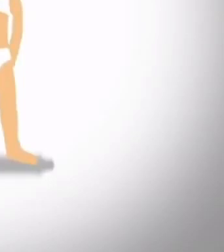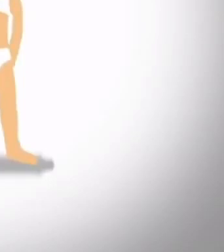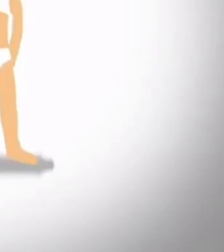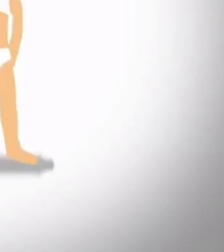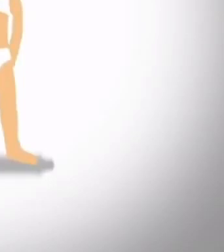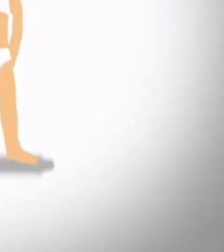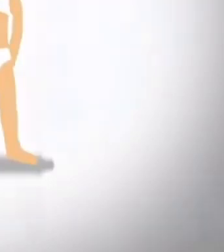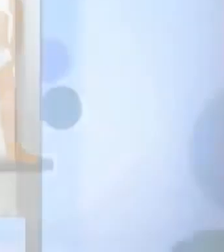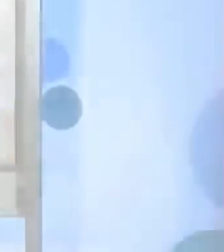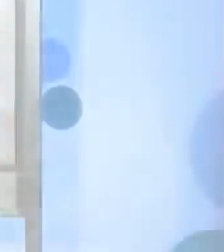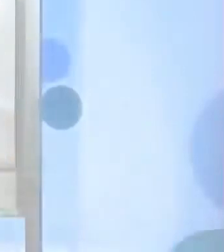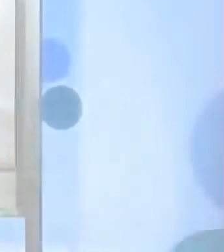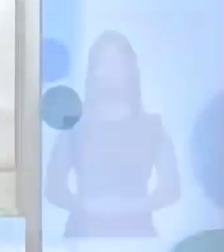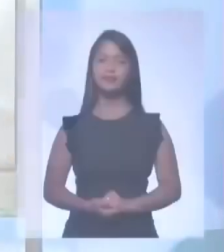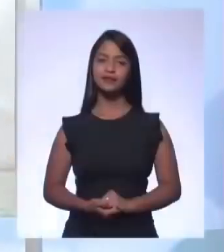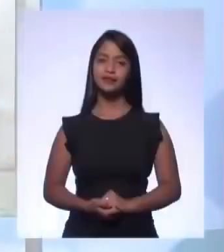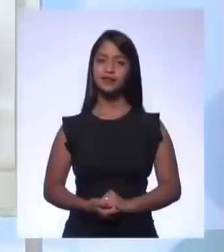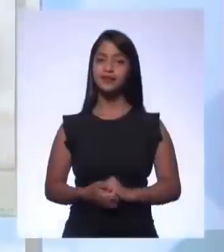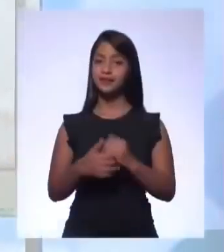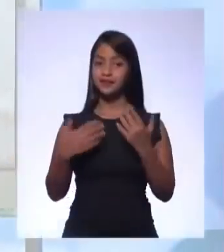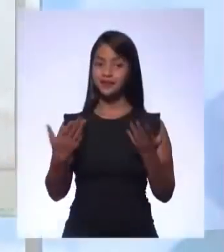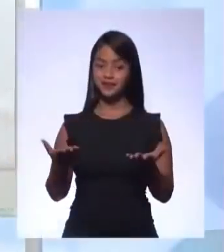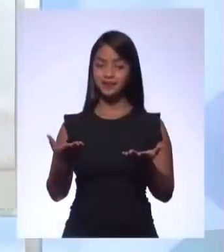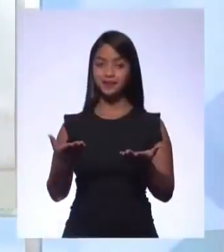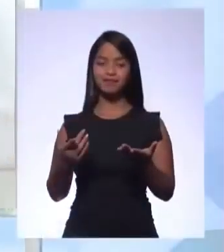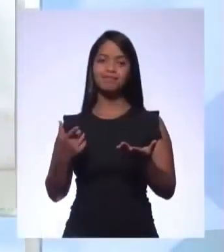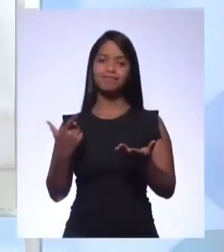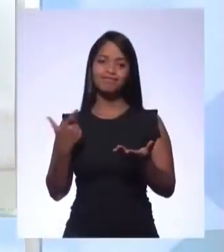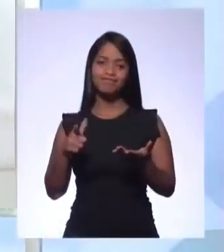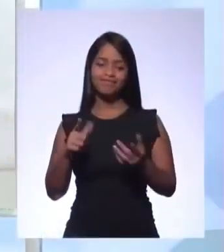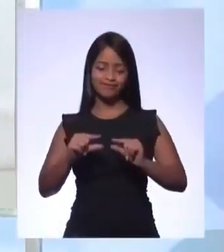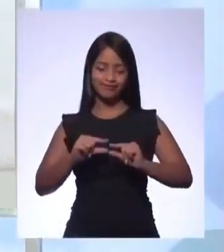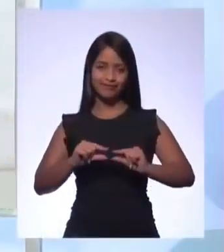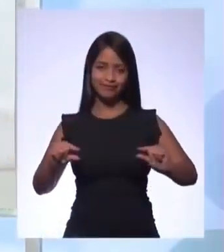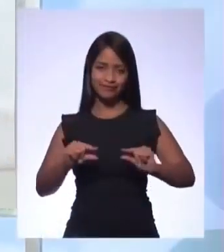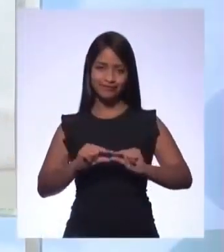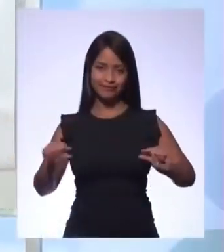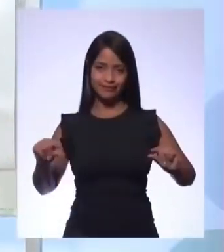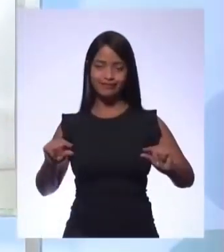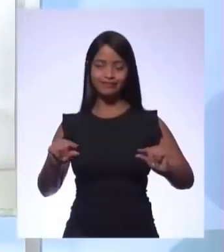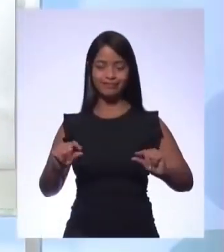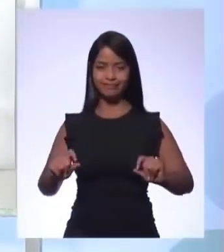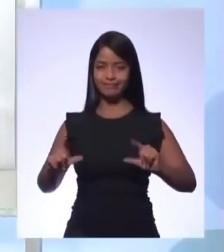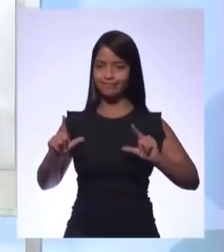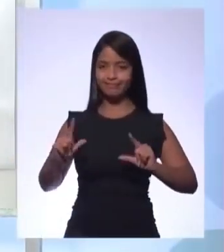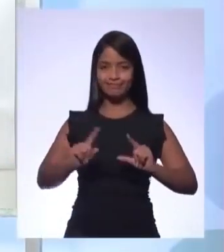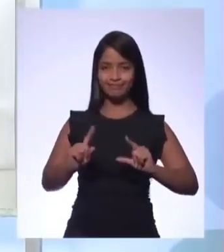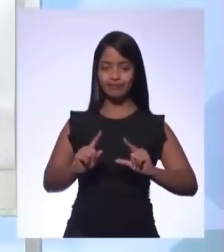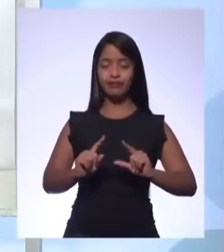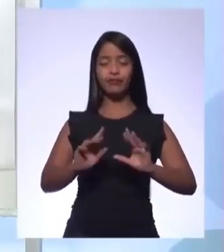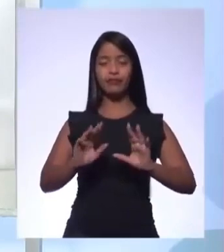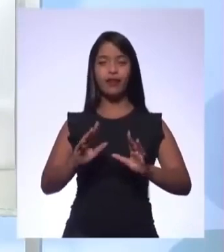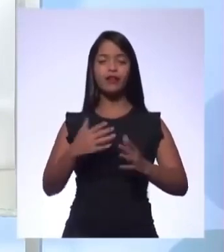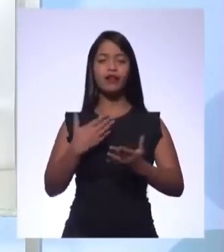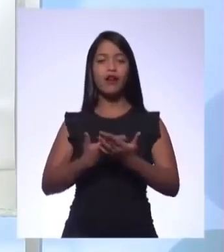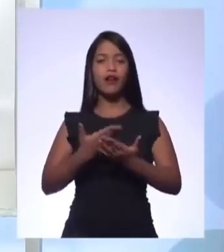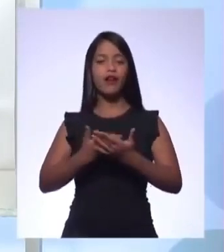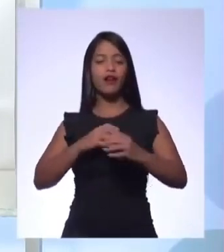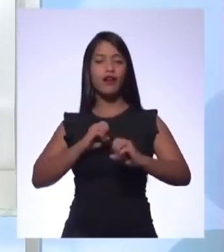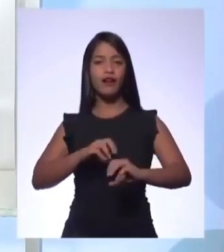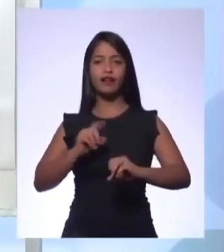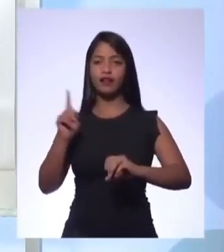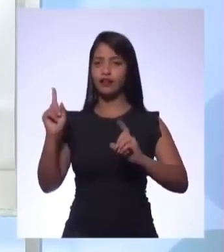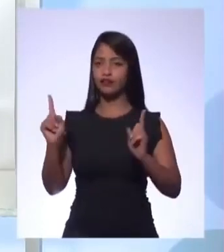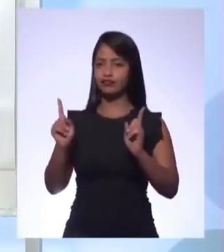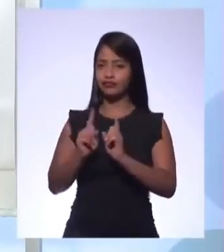chromosome. Bem, não está sem a legenda ali, que não apareceu, mas ele é um resuminho da nossa aula. Então, o diretor vai colocar ali